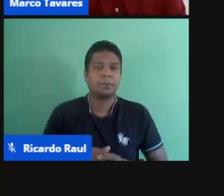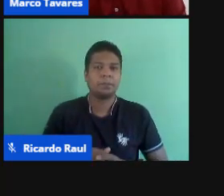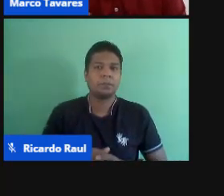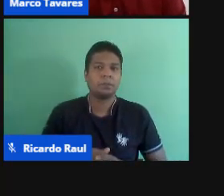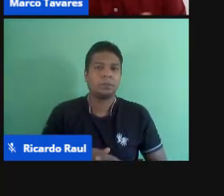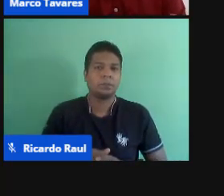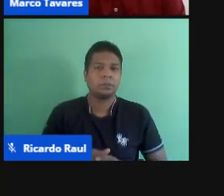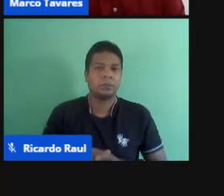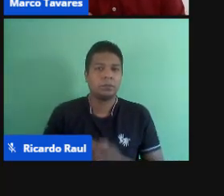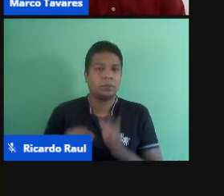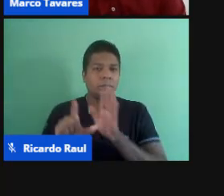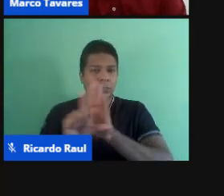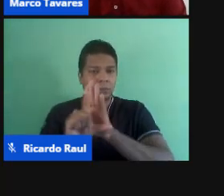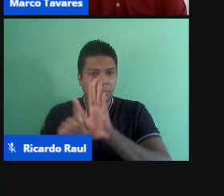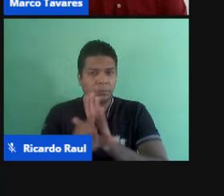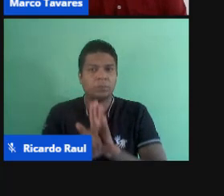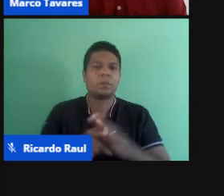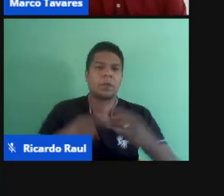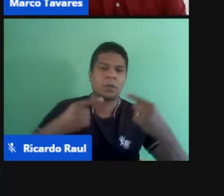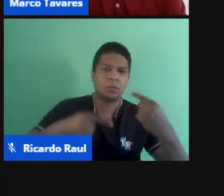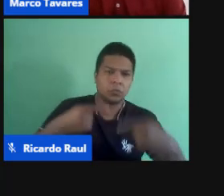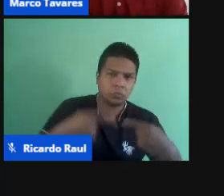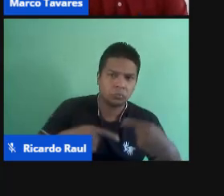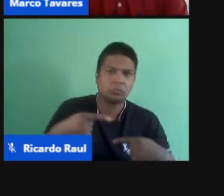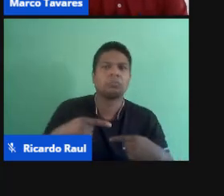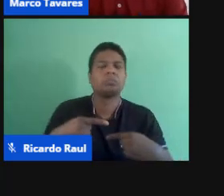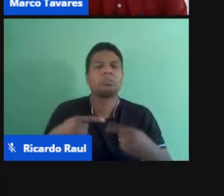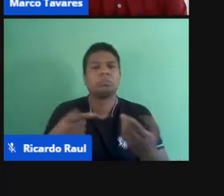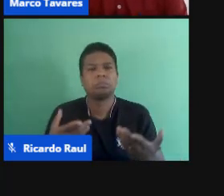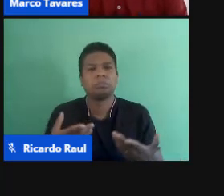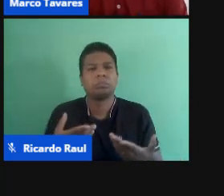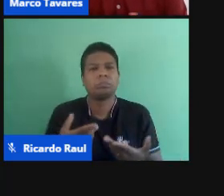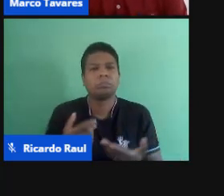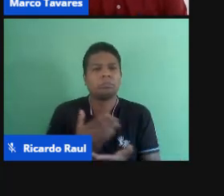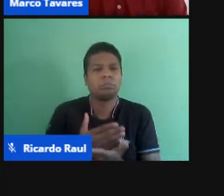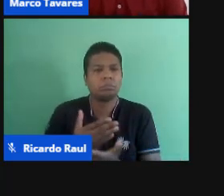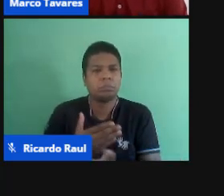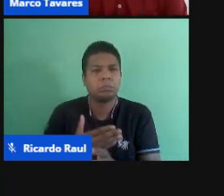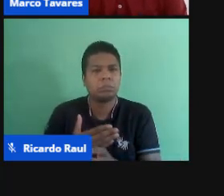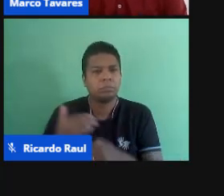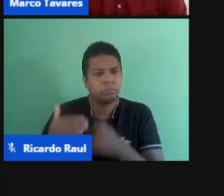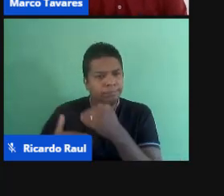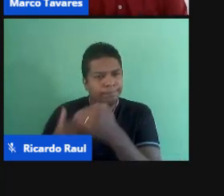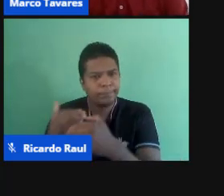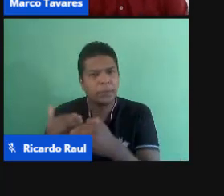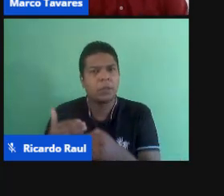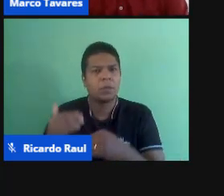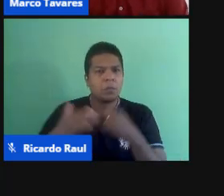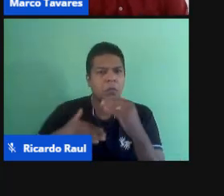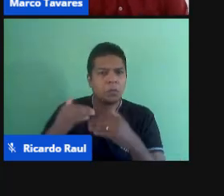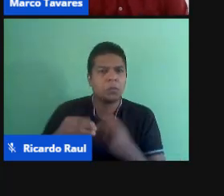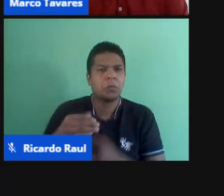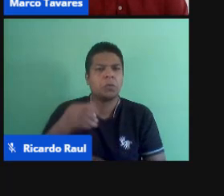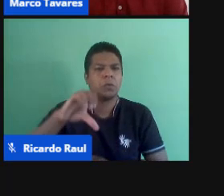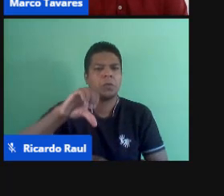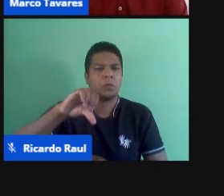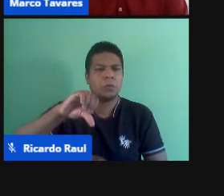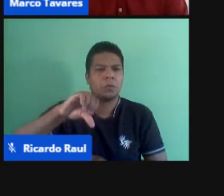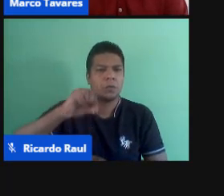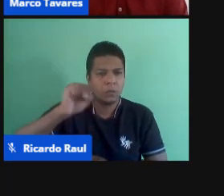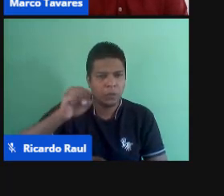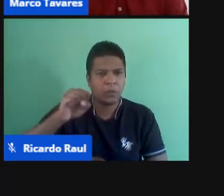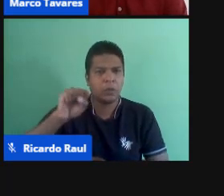a lei veio, se discutiu, a gente continuou, né? Tem vários professores da minha época que passaram em 98 dando aula na